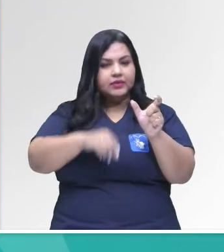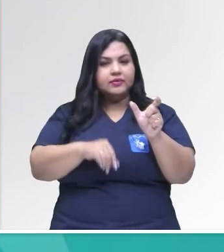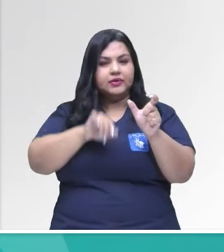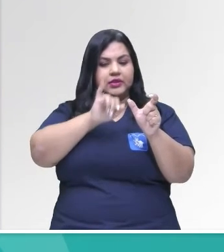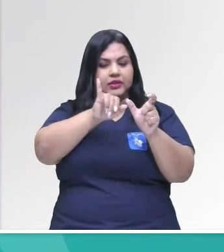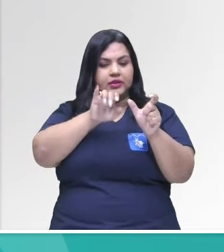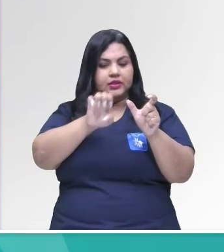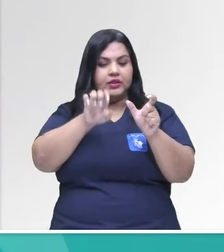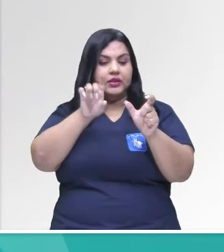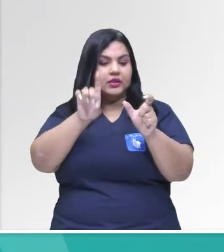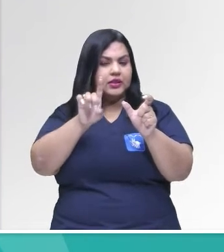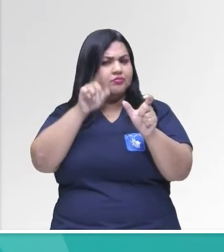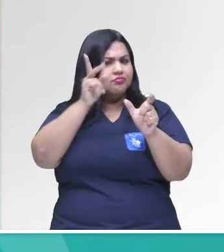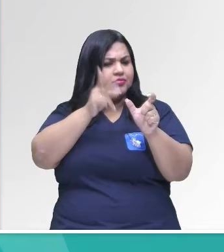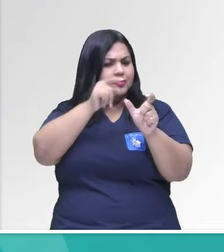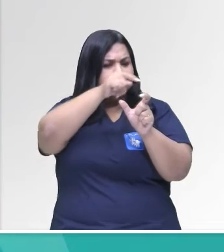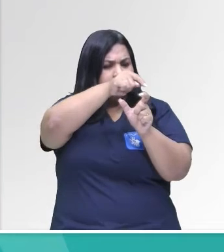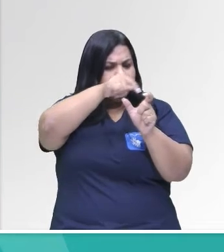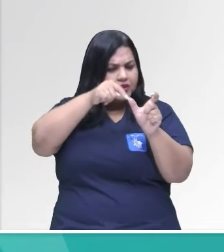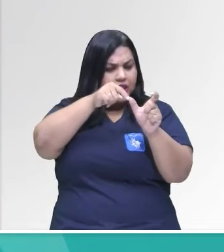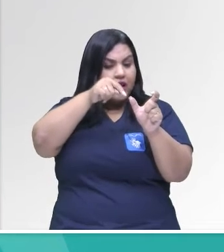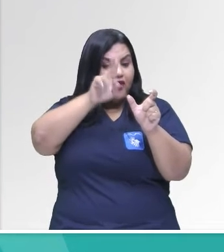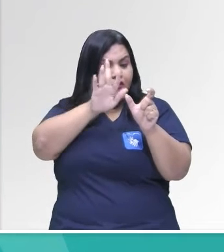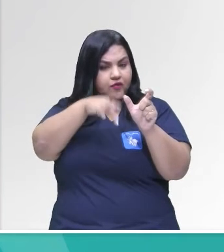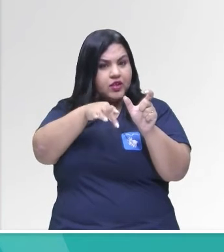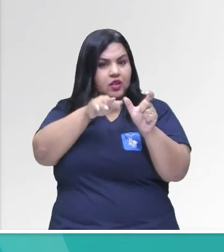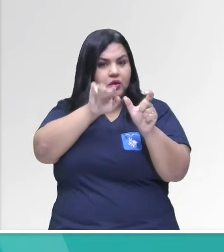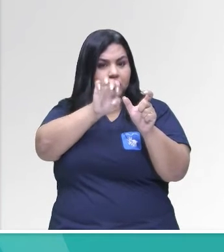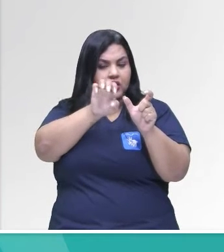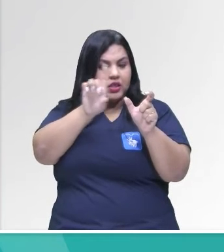Mas eu tenho os participles que são